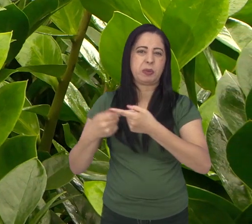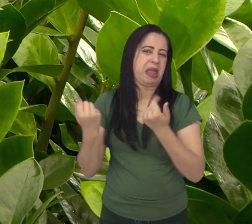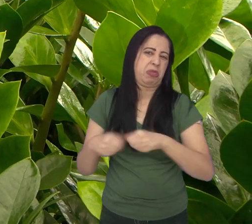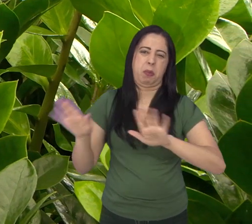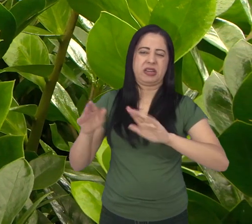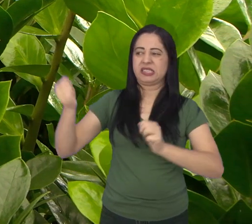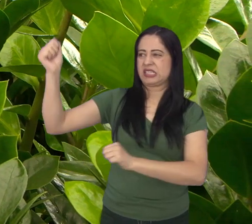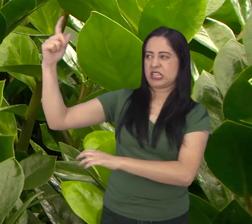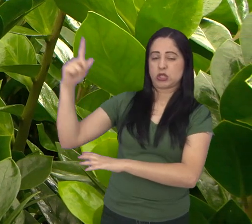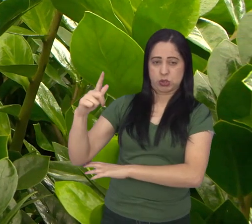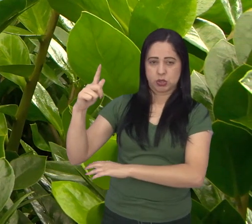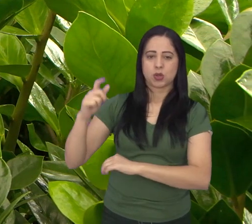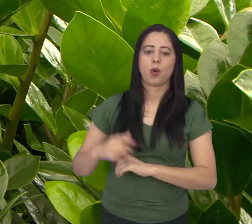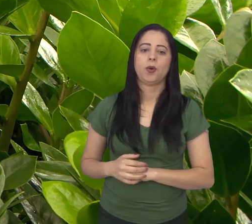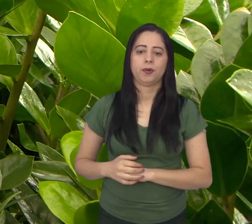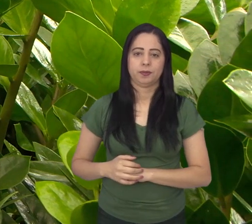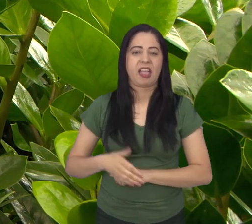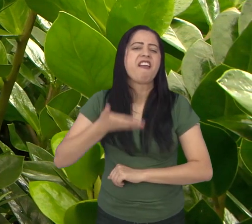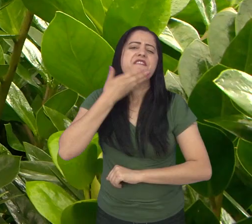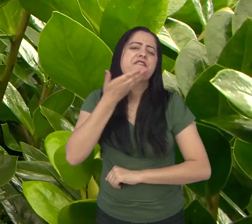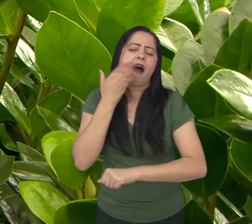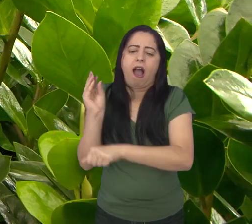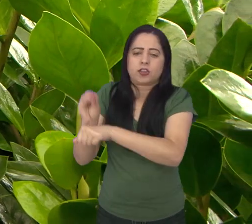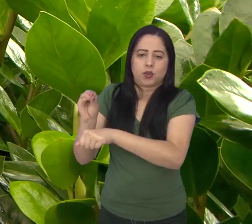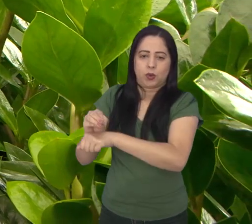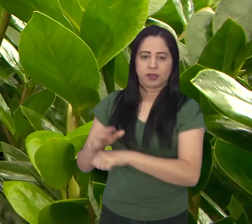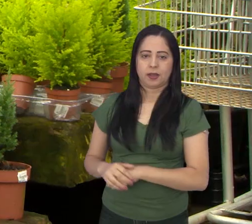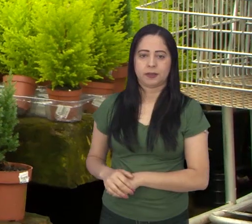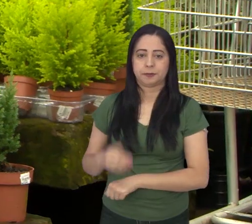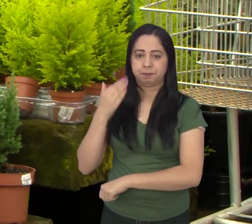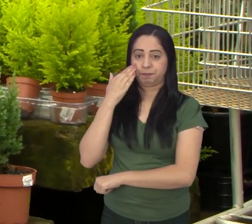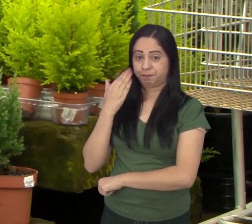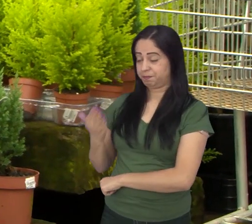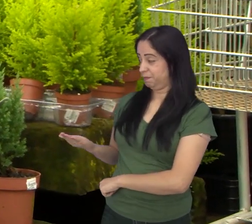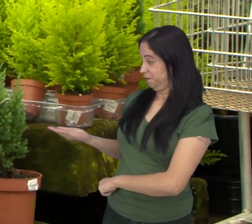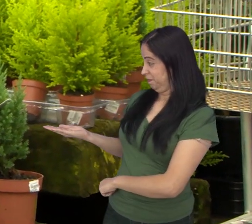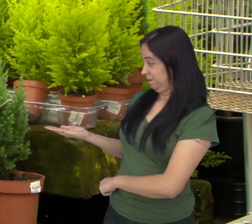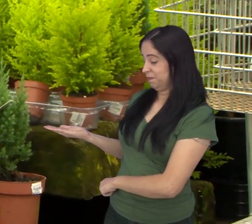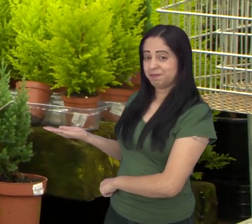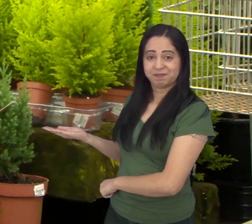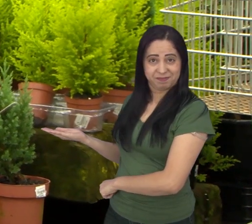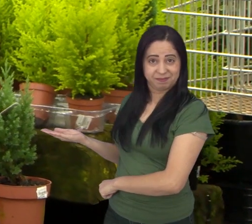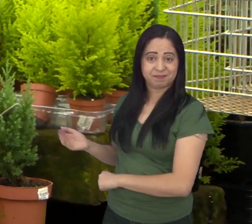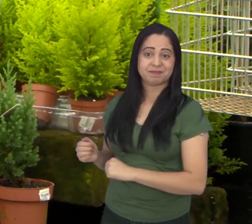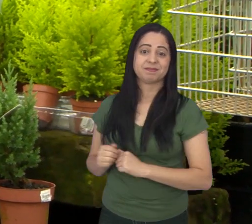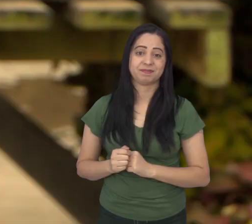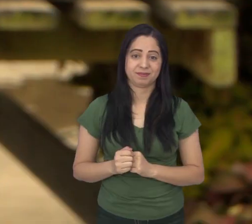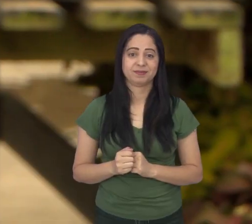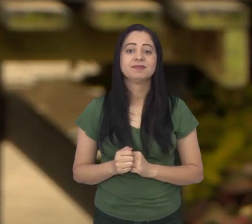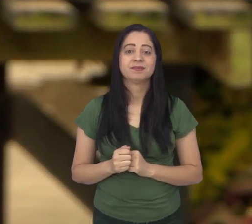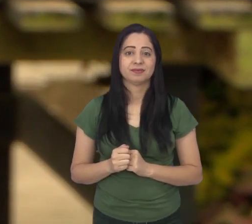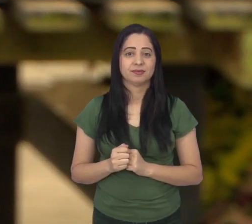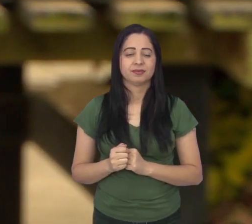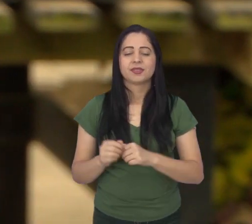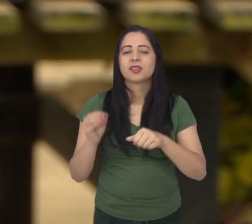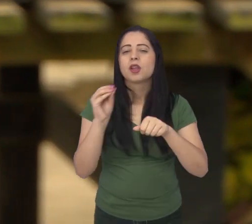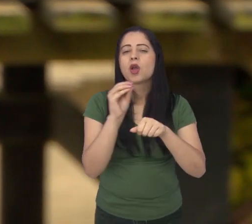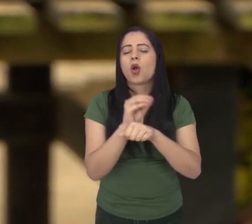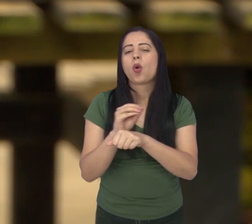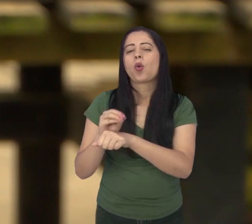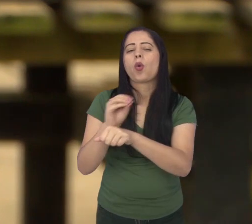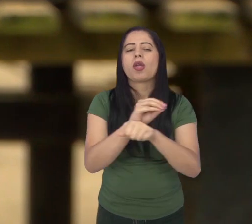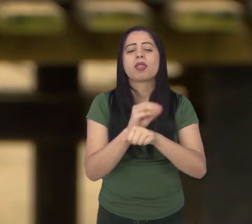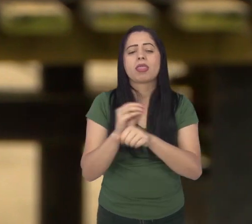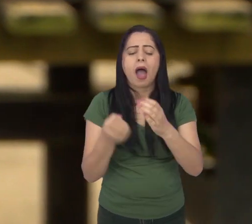sol direto. Além disso, ela é de fácil cultivo. E quando pergunto a mudança positiva que o cultivo das